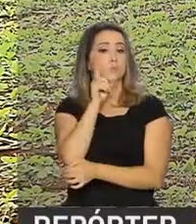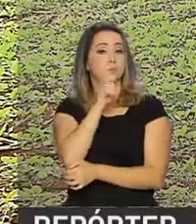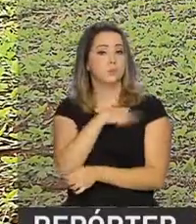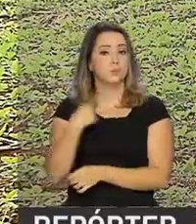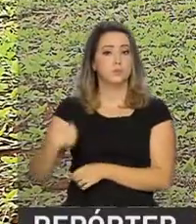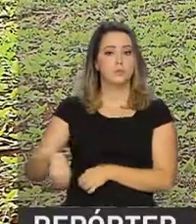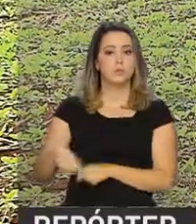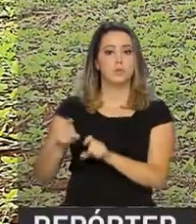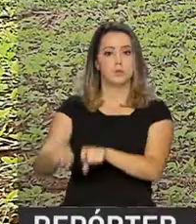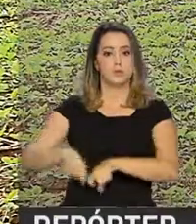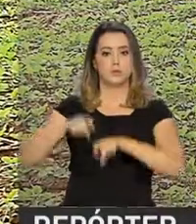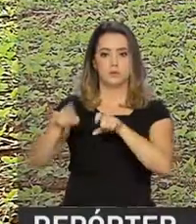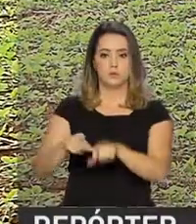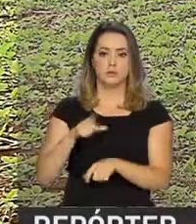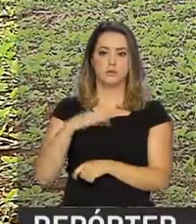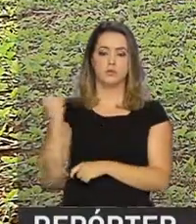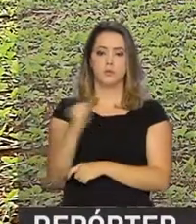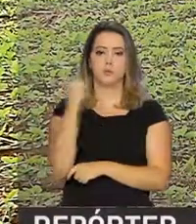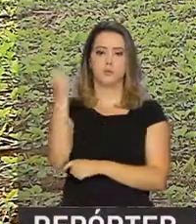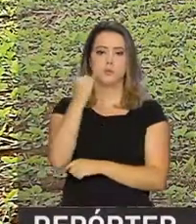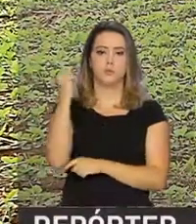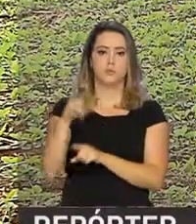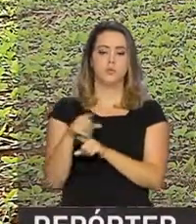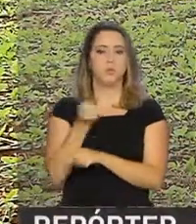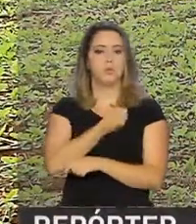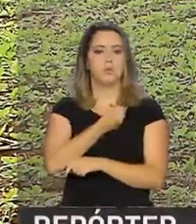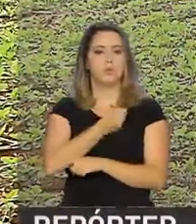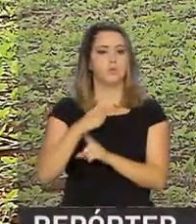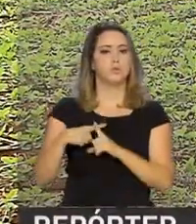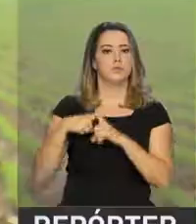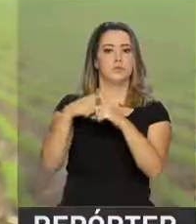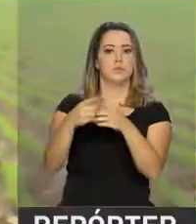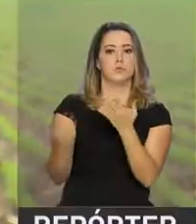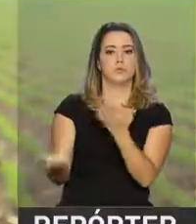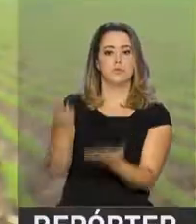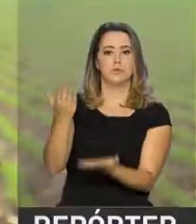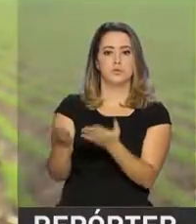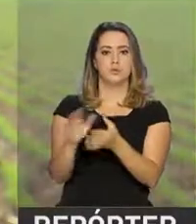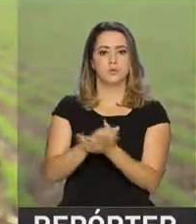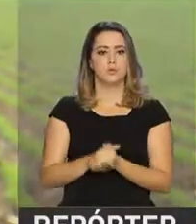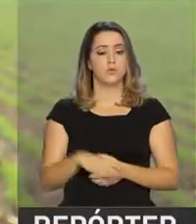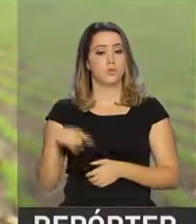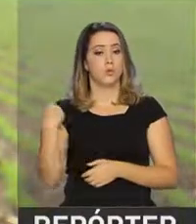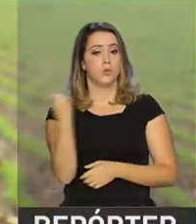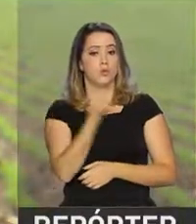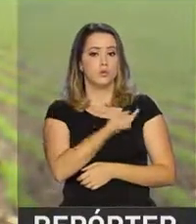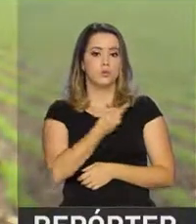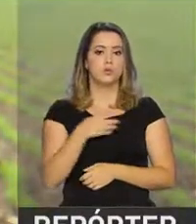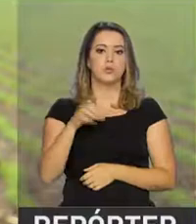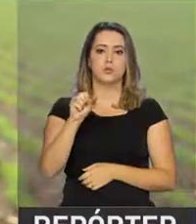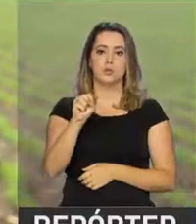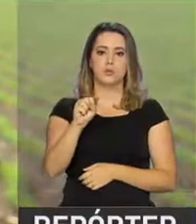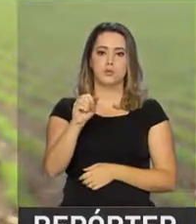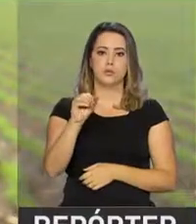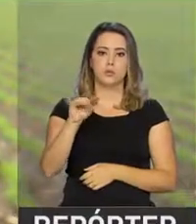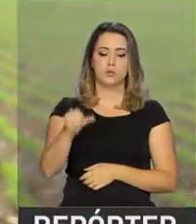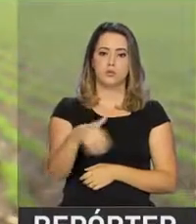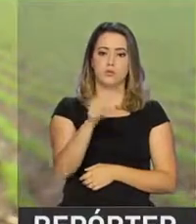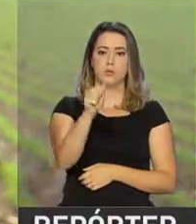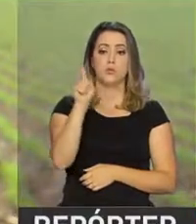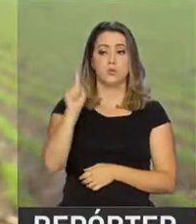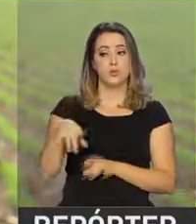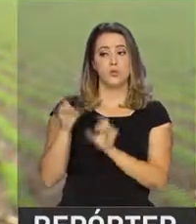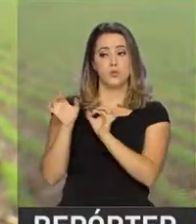o setor do agronegócio tem papel essencial nos dados positivos da balança praticamente toda a soja do brasileiro é exportado